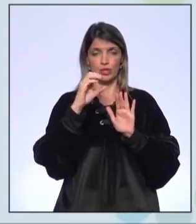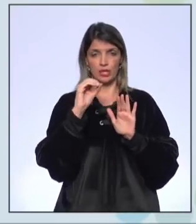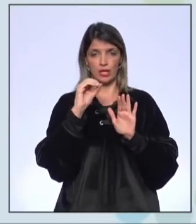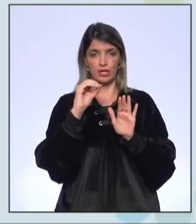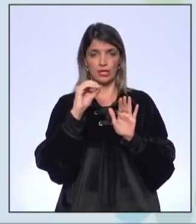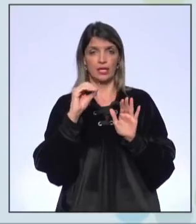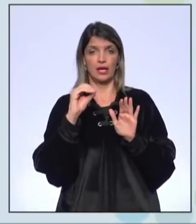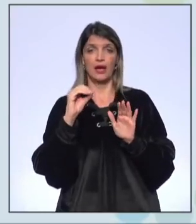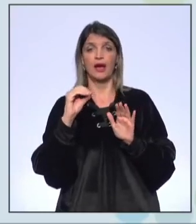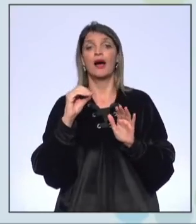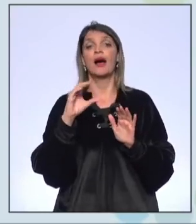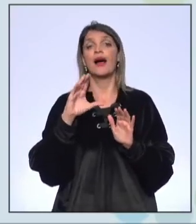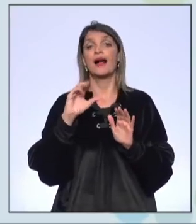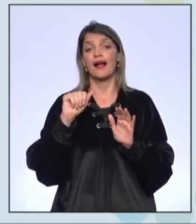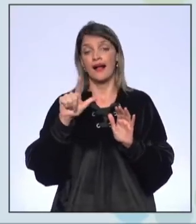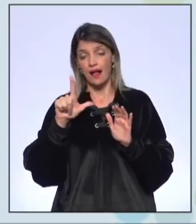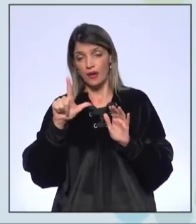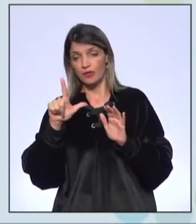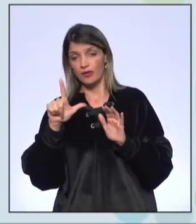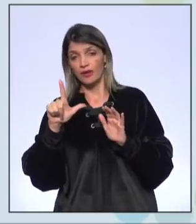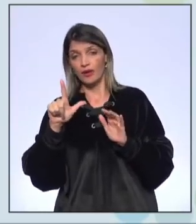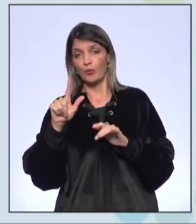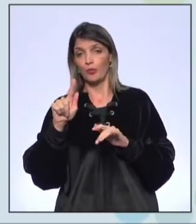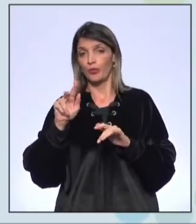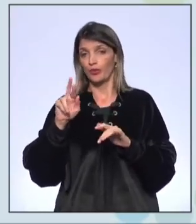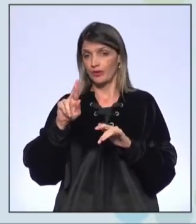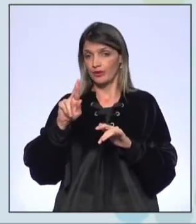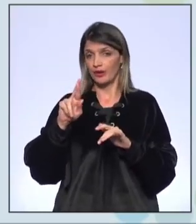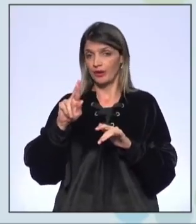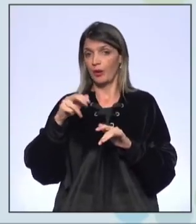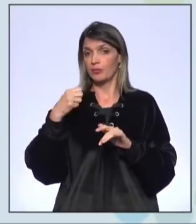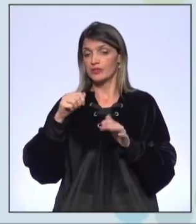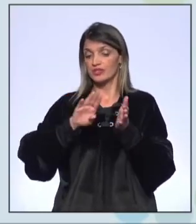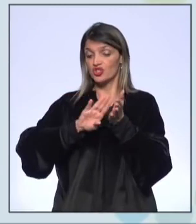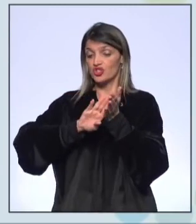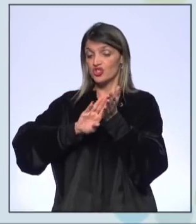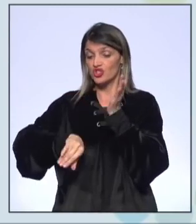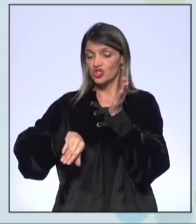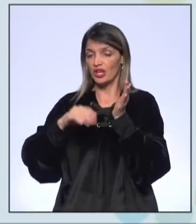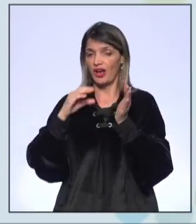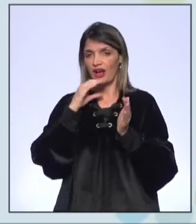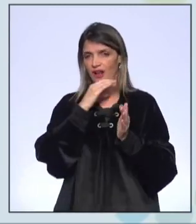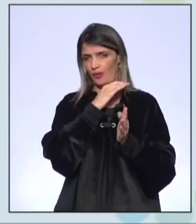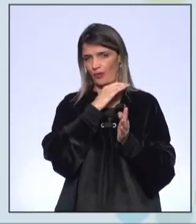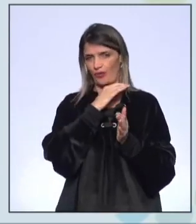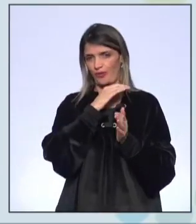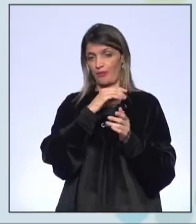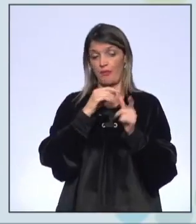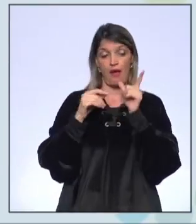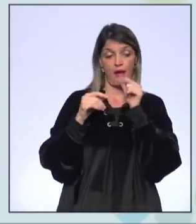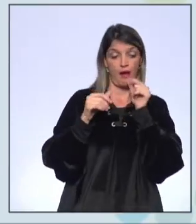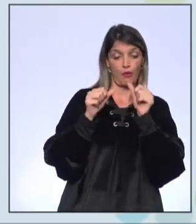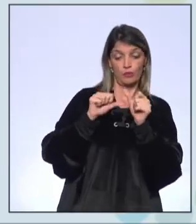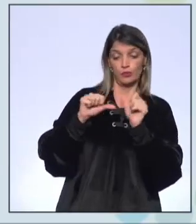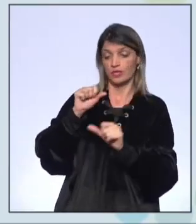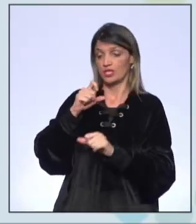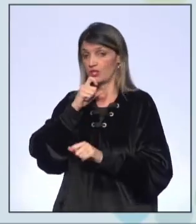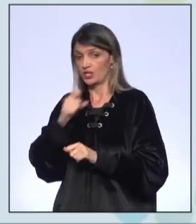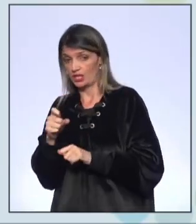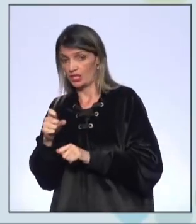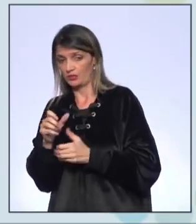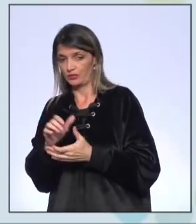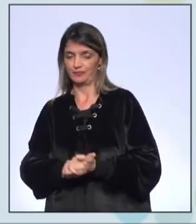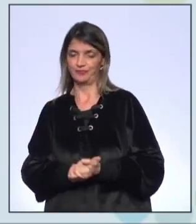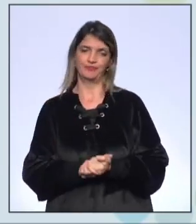menos 80? Eu tenho que retirar calor, né? Para que vire a água, vire gelo, tá? E aí tem lá, vaporização da água. Para pegar a água